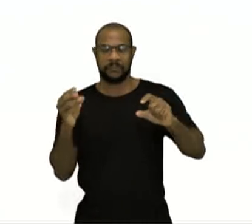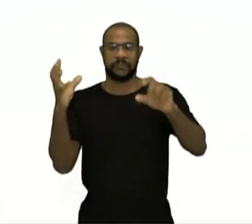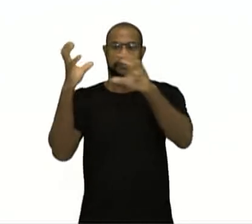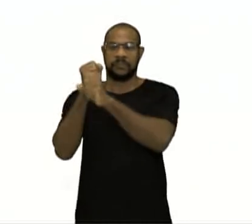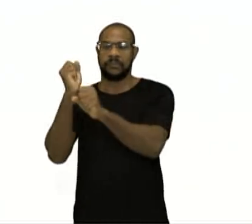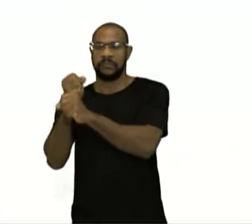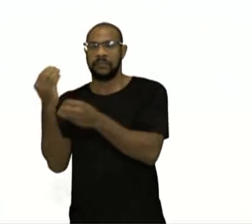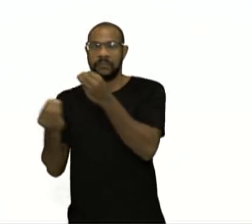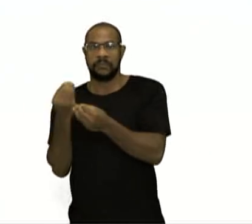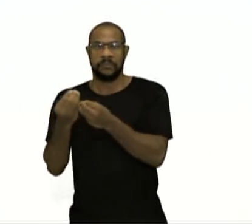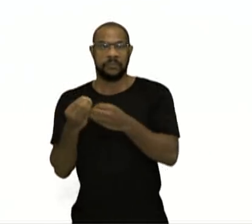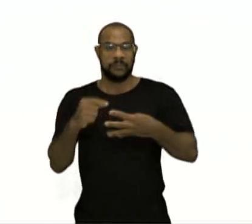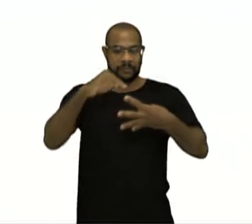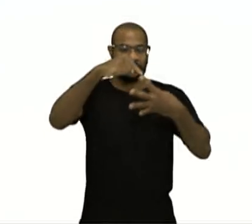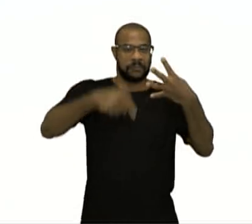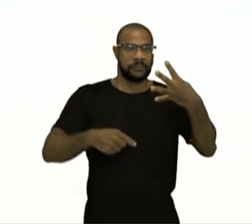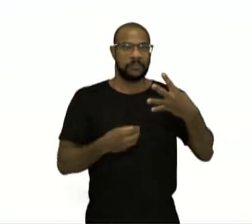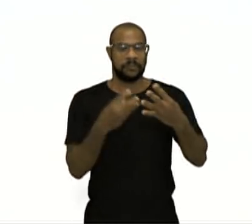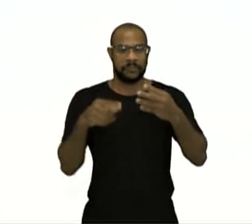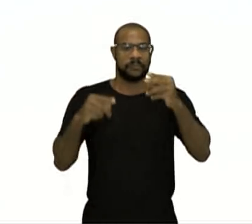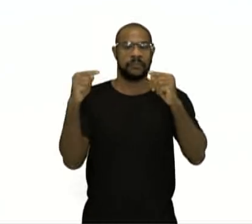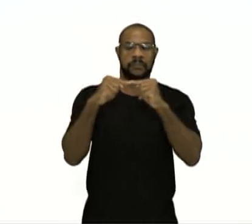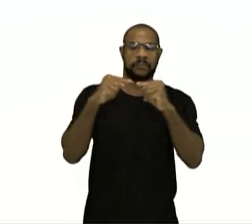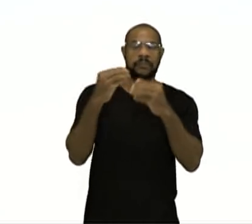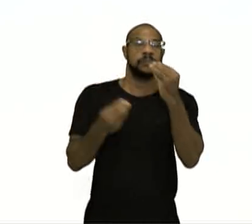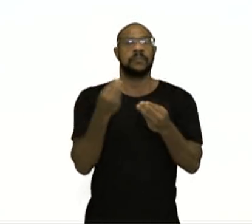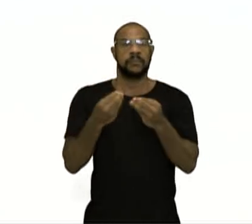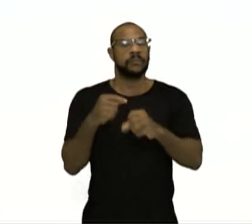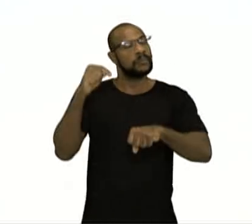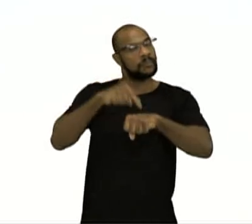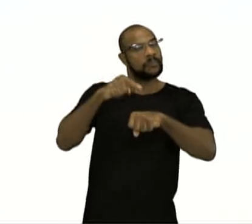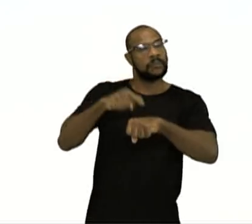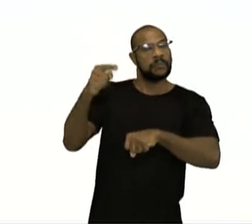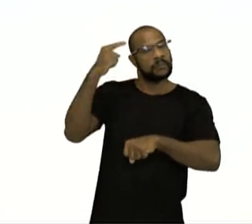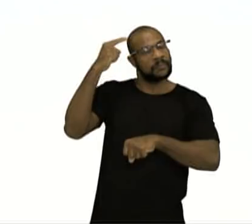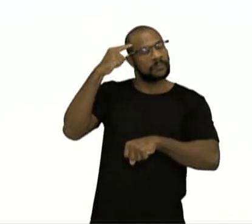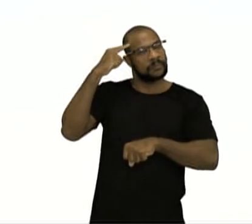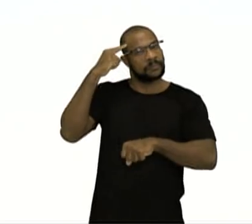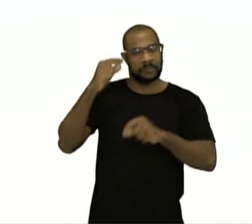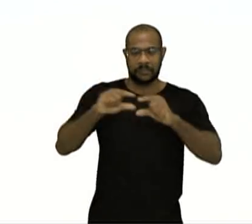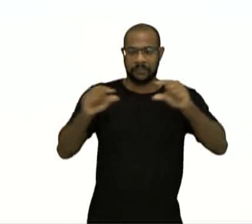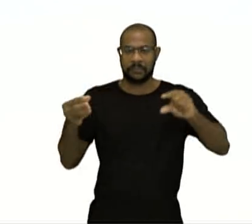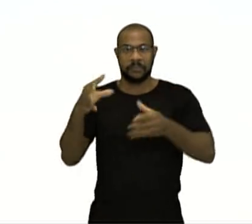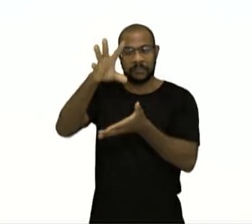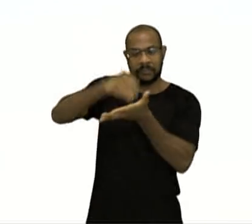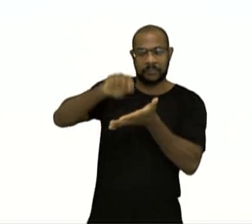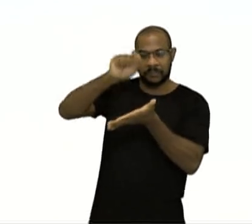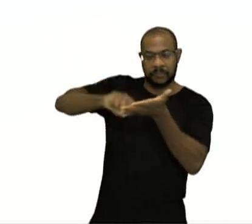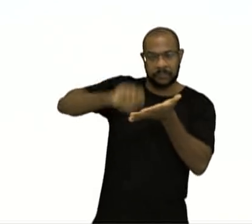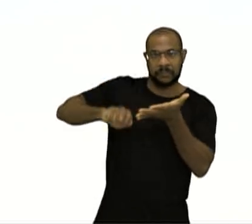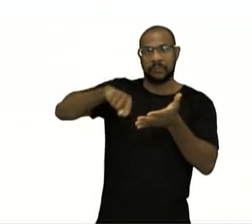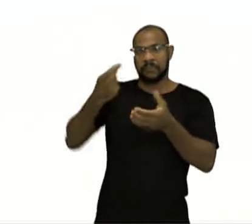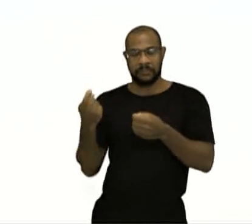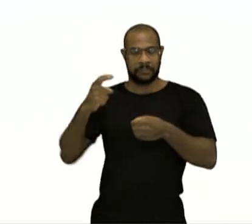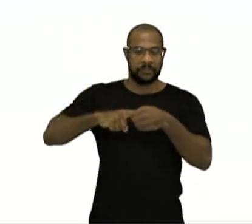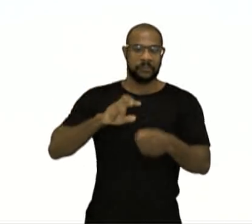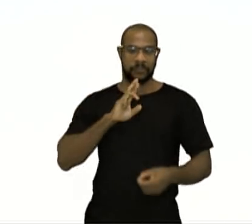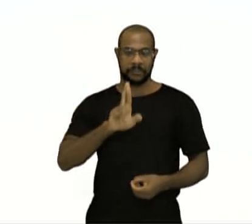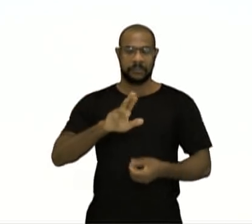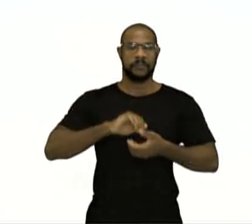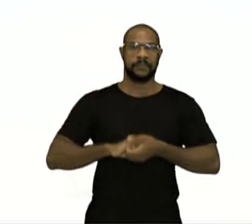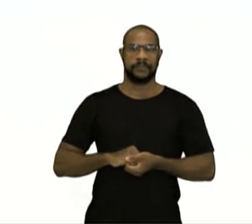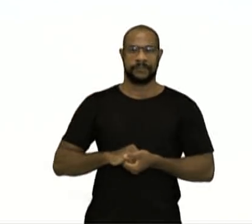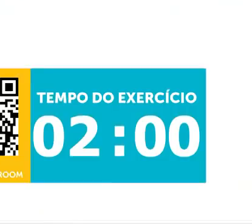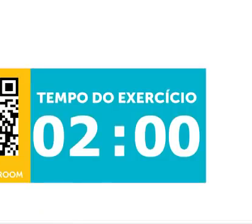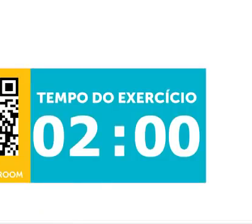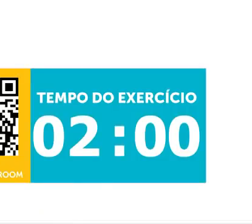alternativas isso se encaixa. Vou dar um tempinho aí para você pensar, para você montar em seu caderno e a gente já volta para conferir.